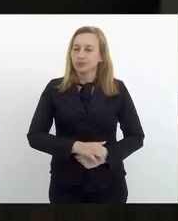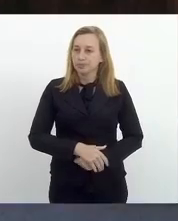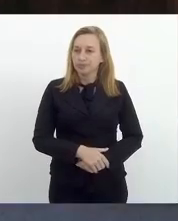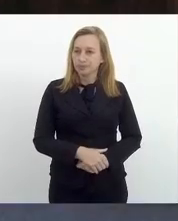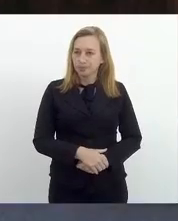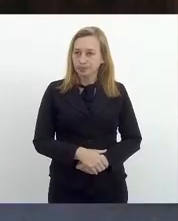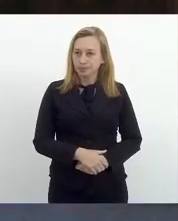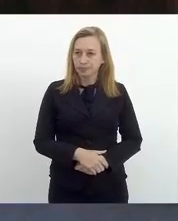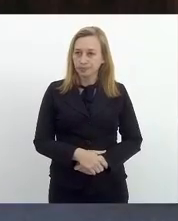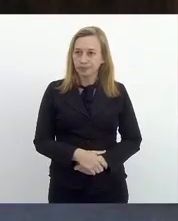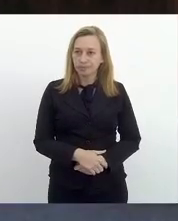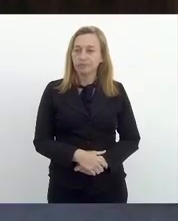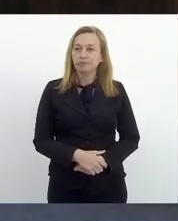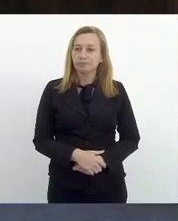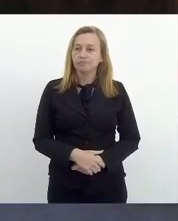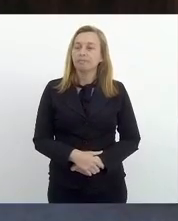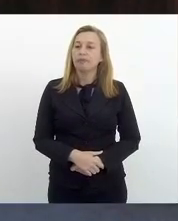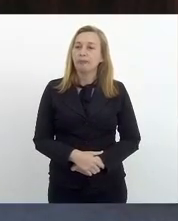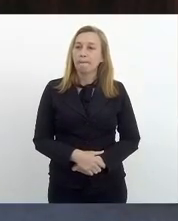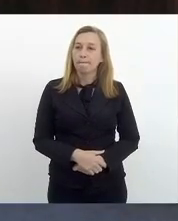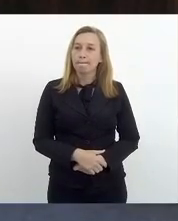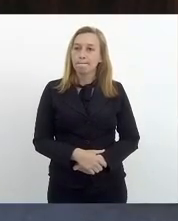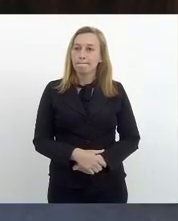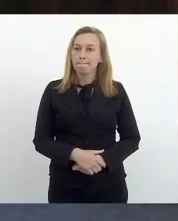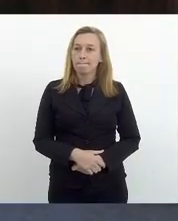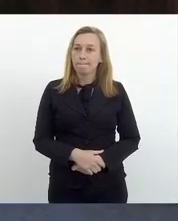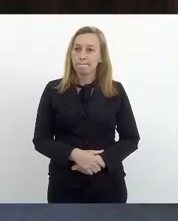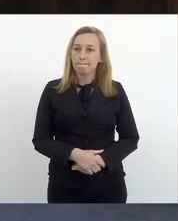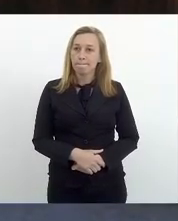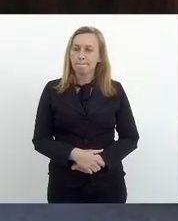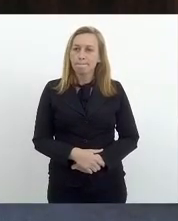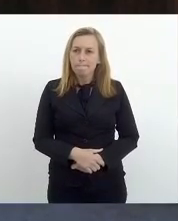ação e eu quero